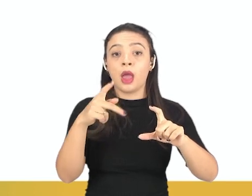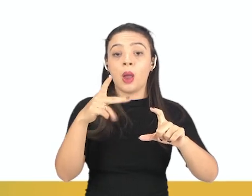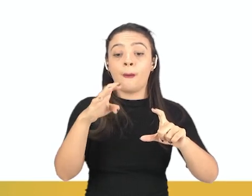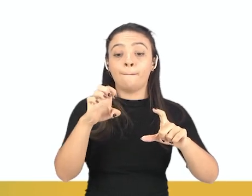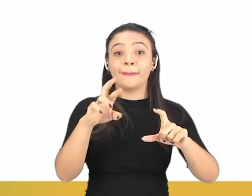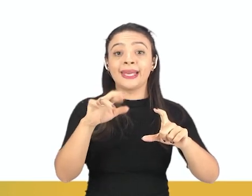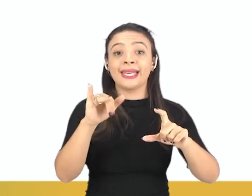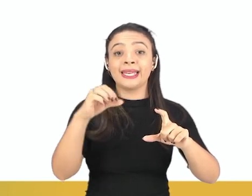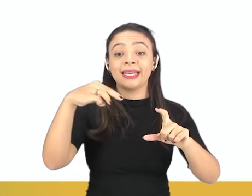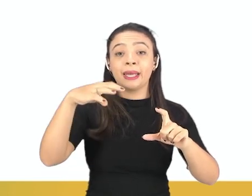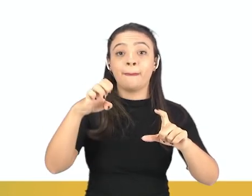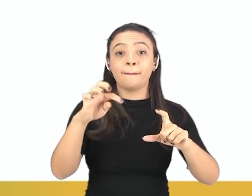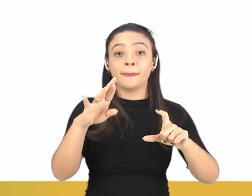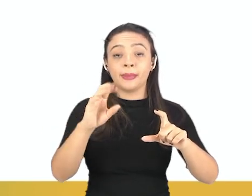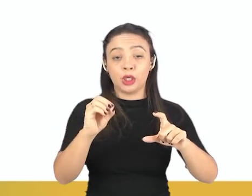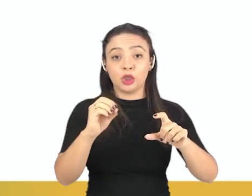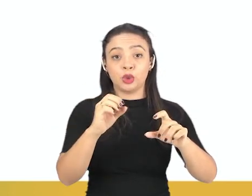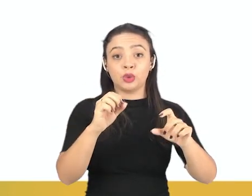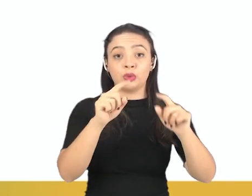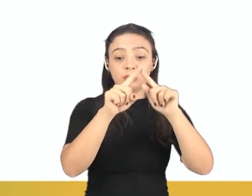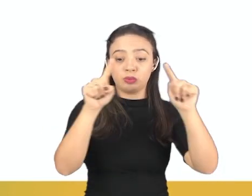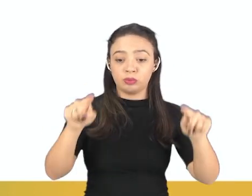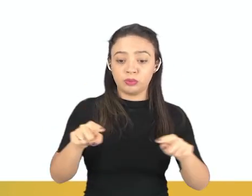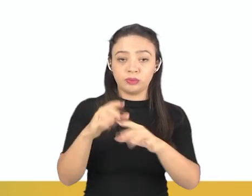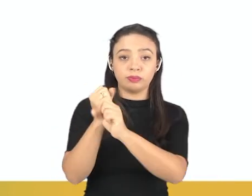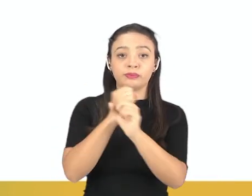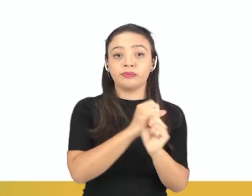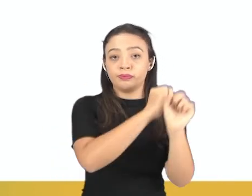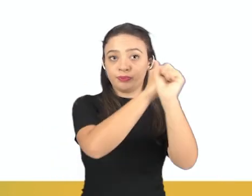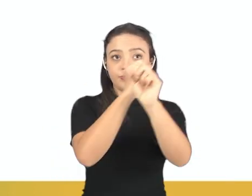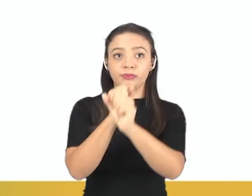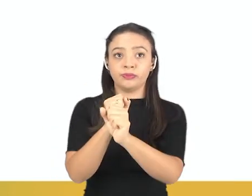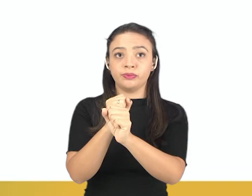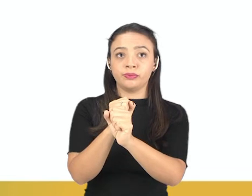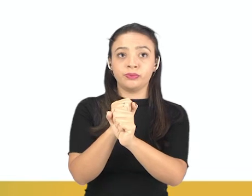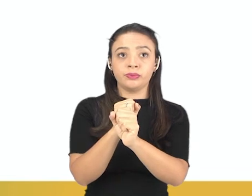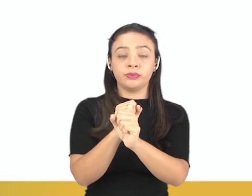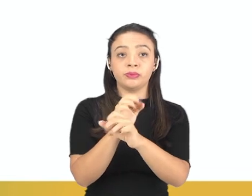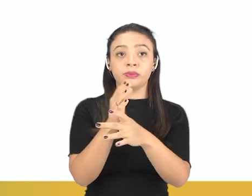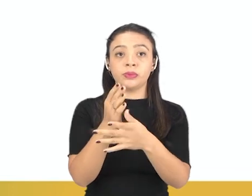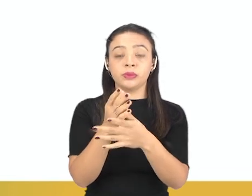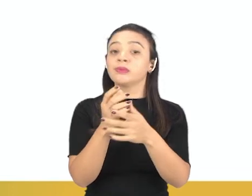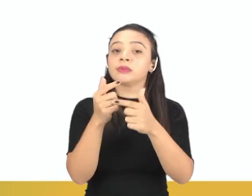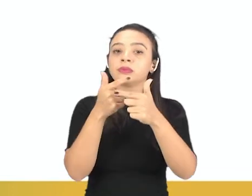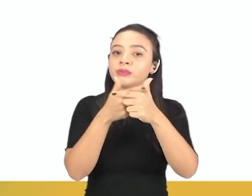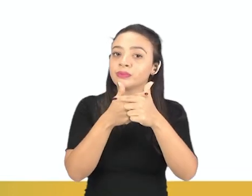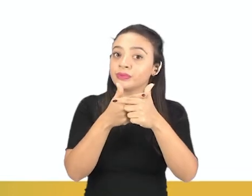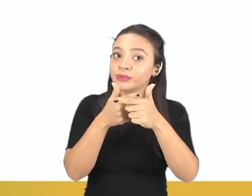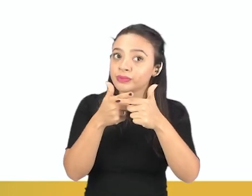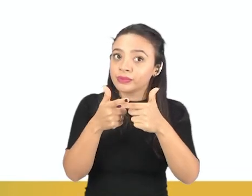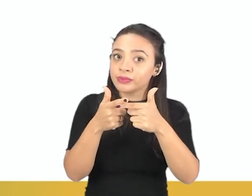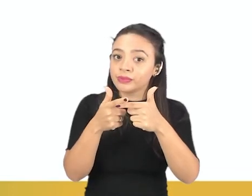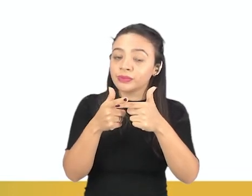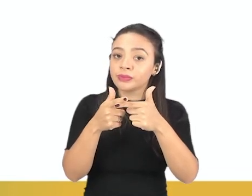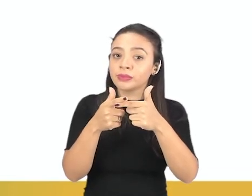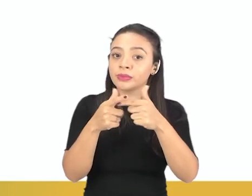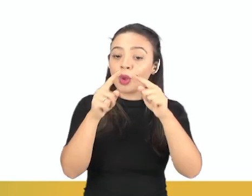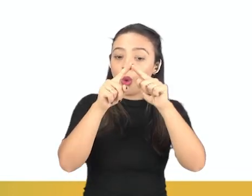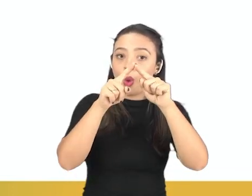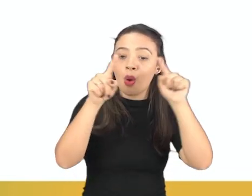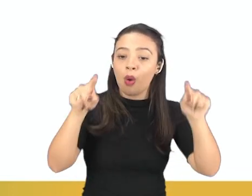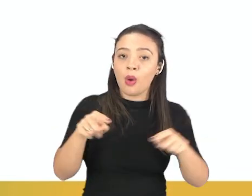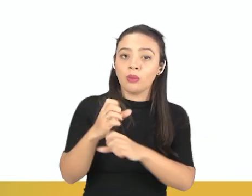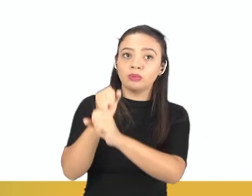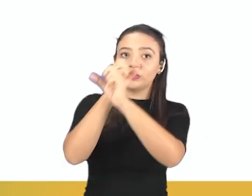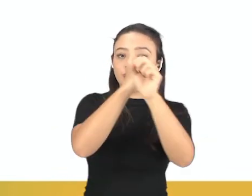certo o segmento Zinho Verde seria o diâmetro e é o que acontece a razão entre o perímetro e o